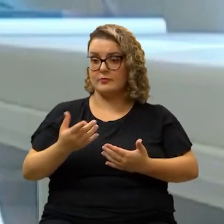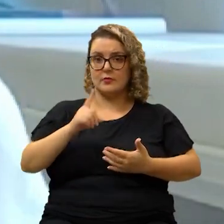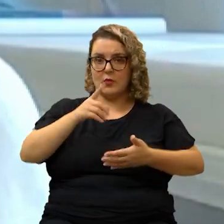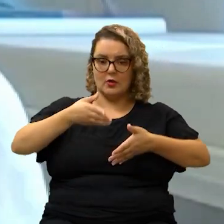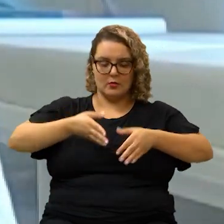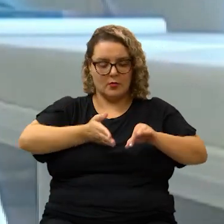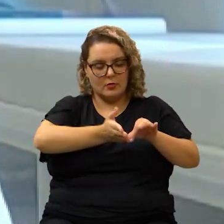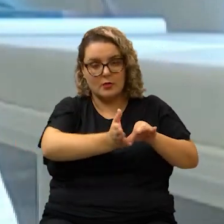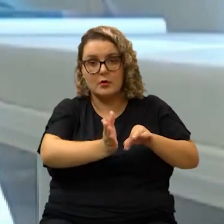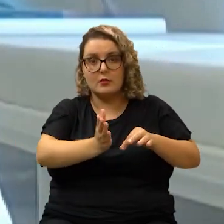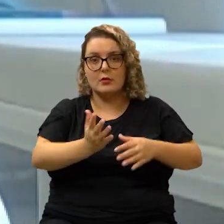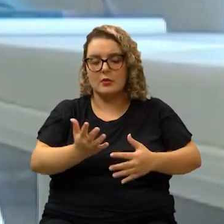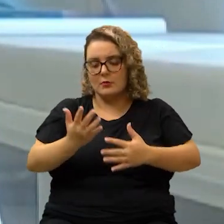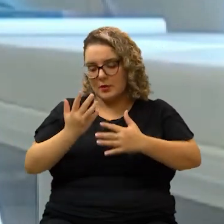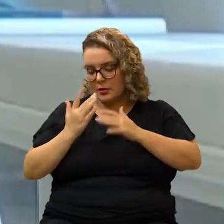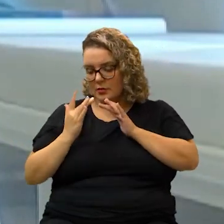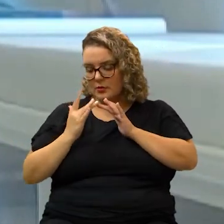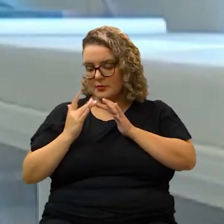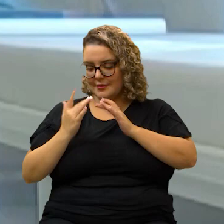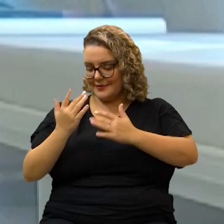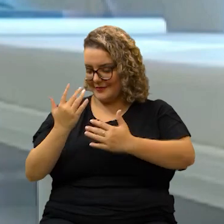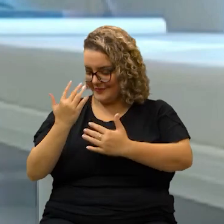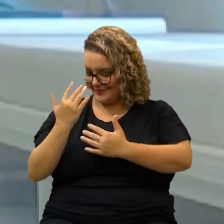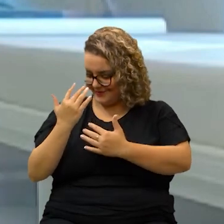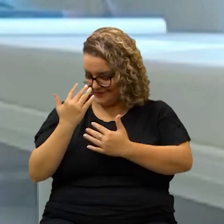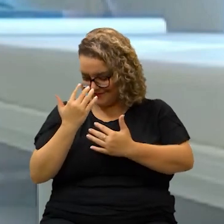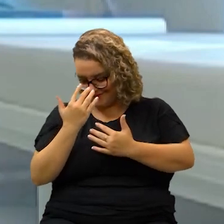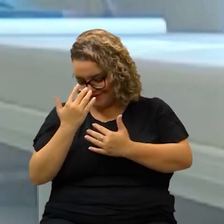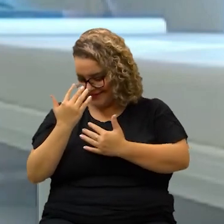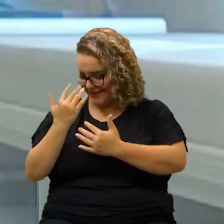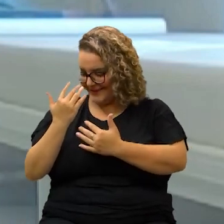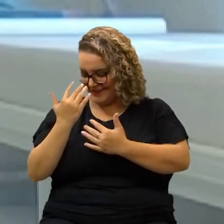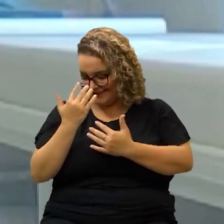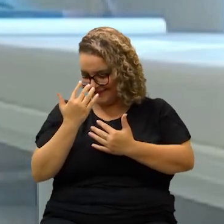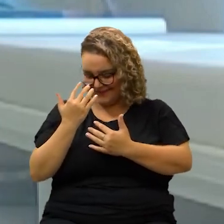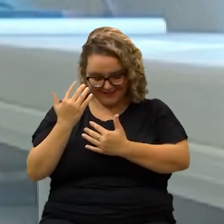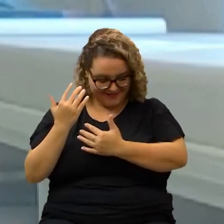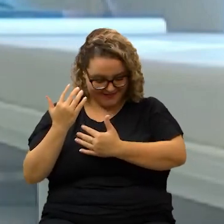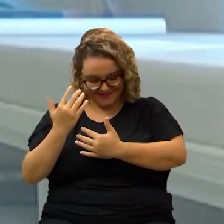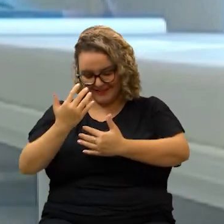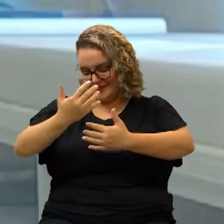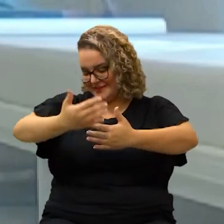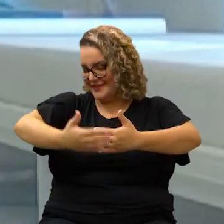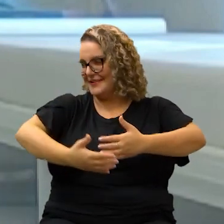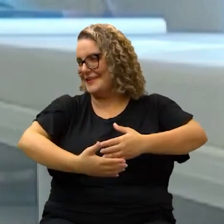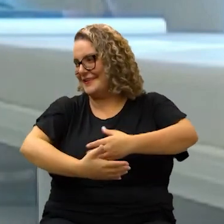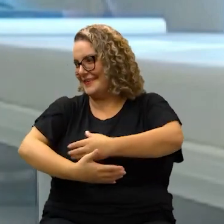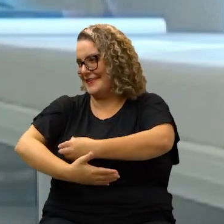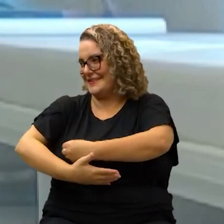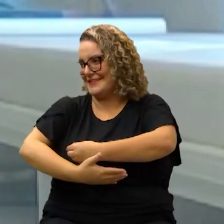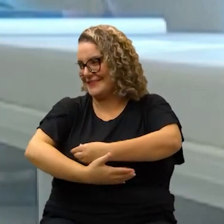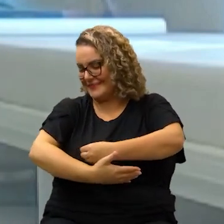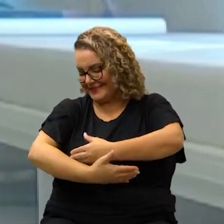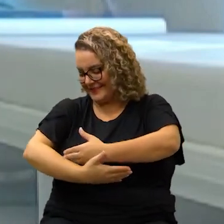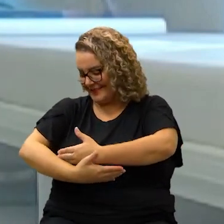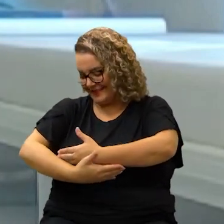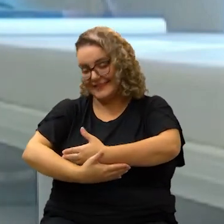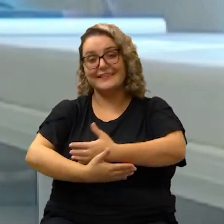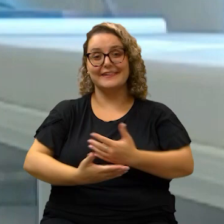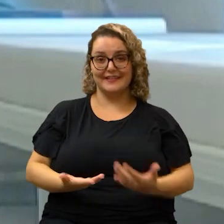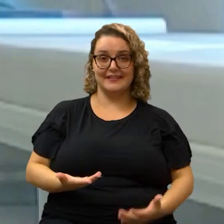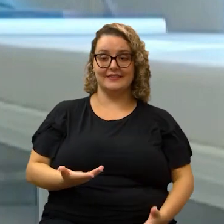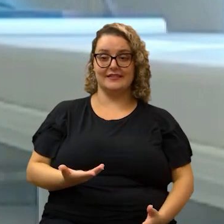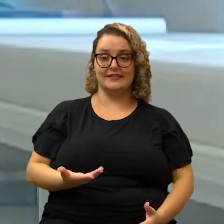entendeu? Aí essa criança nasce, não é adequado dar banho logo que nasce, porque aquele cásium,